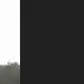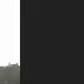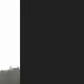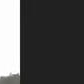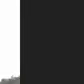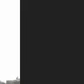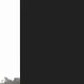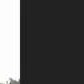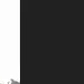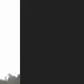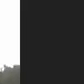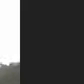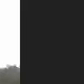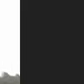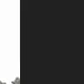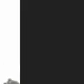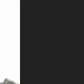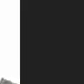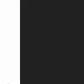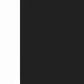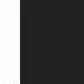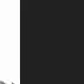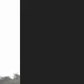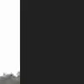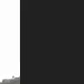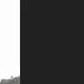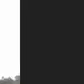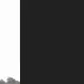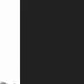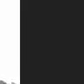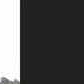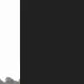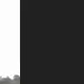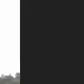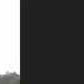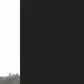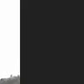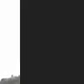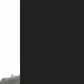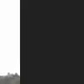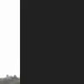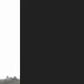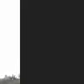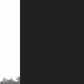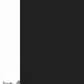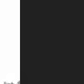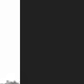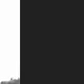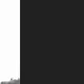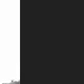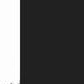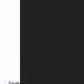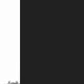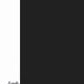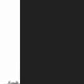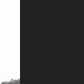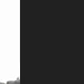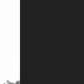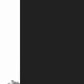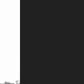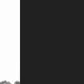greve, o próprio Luiz Cláudio Romanelli, deputado pelo PSB, ele já tinha manifestado apoio,